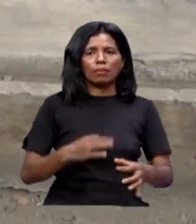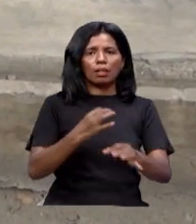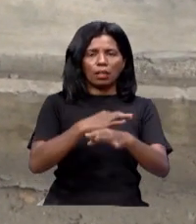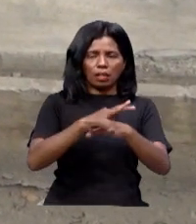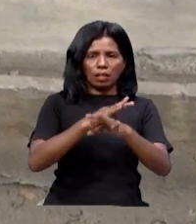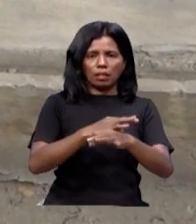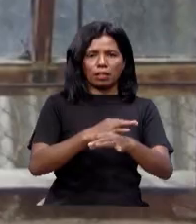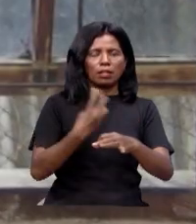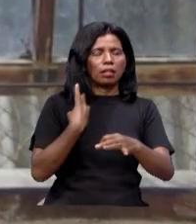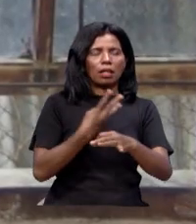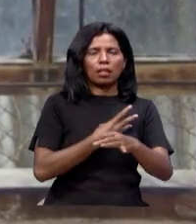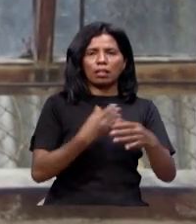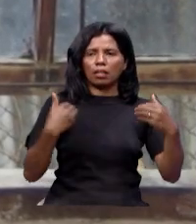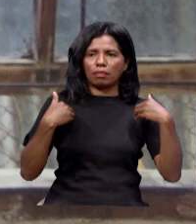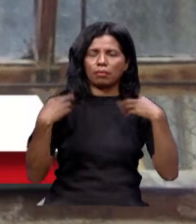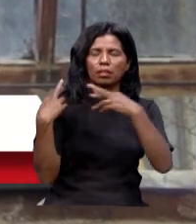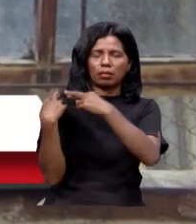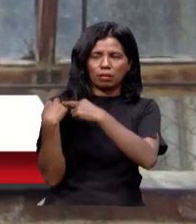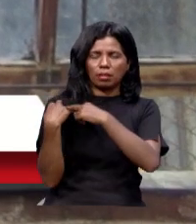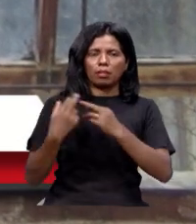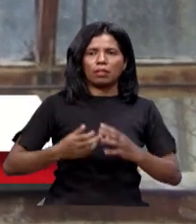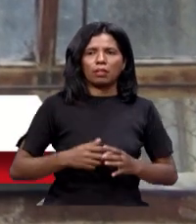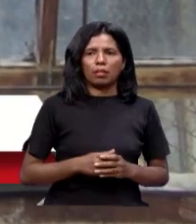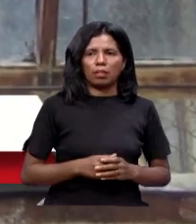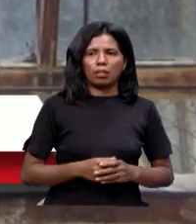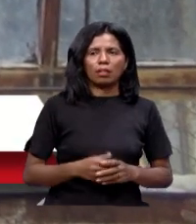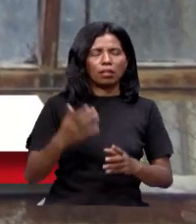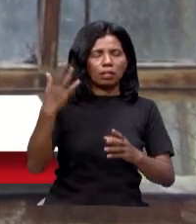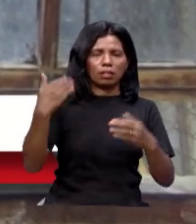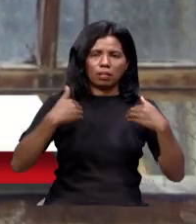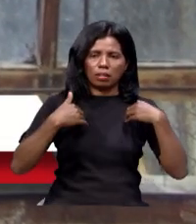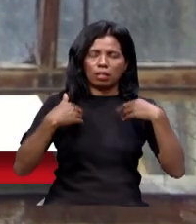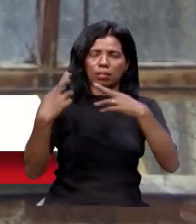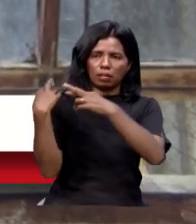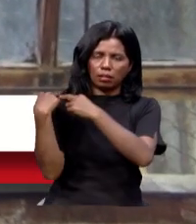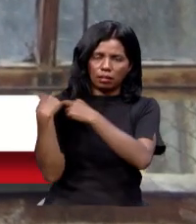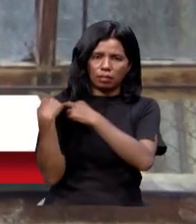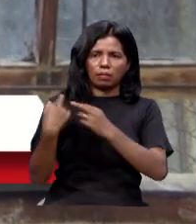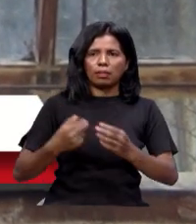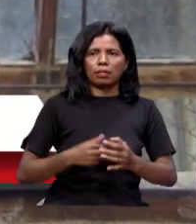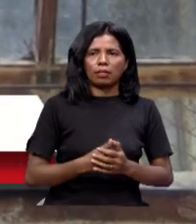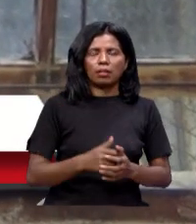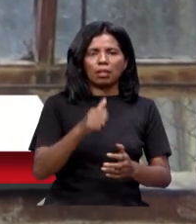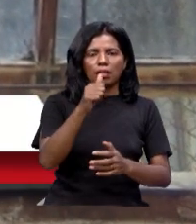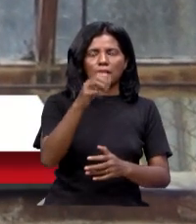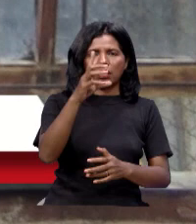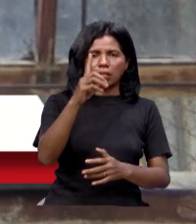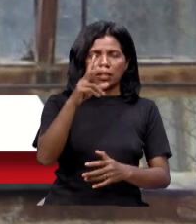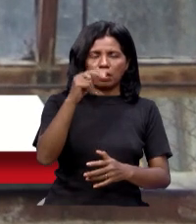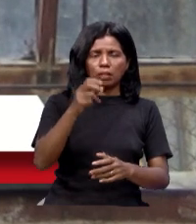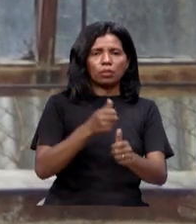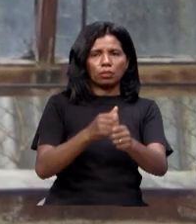lá é a minha responsabilidade. Agora, né, é a responsabilidade ADN, que irá a